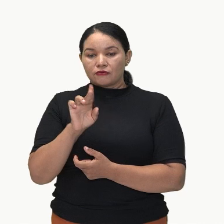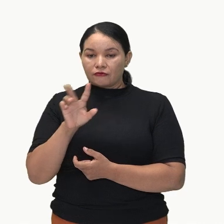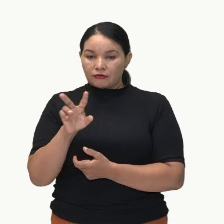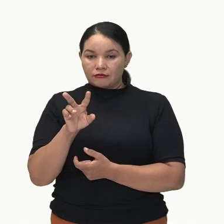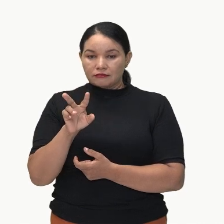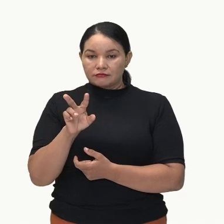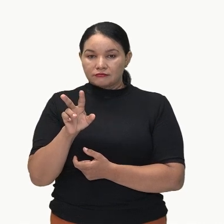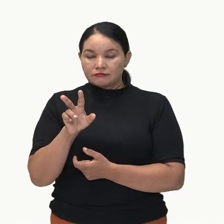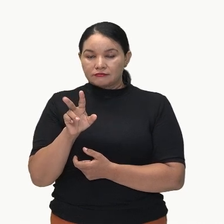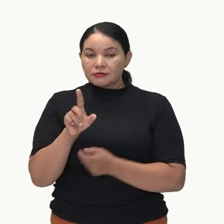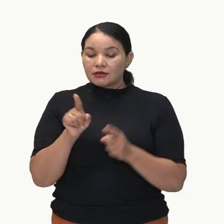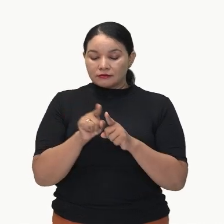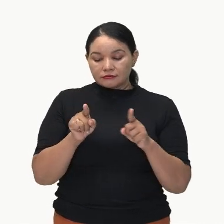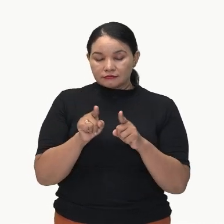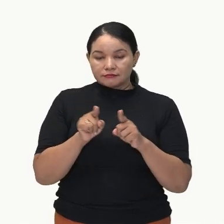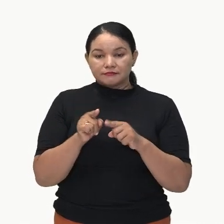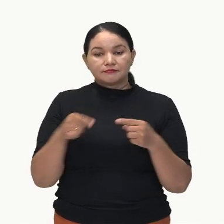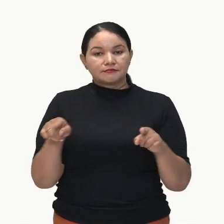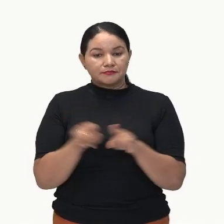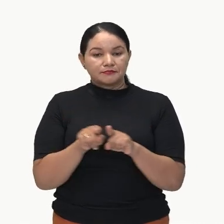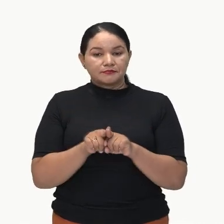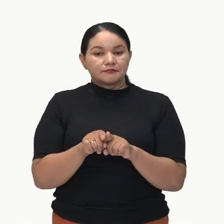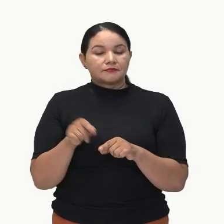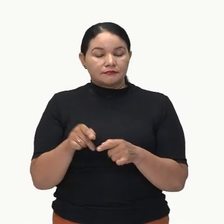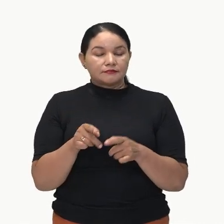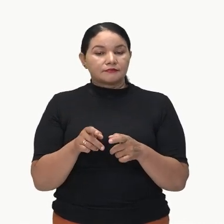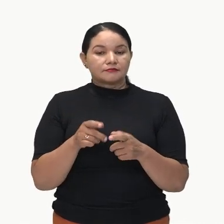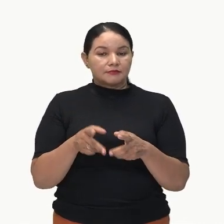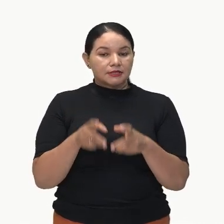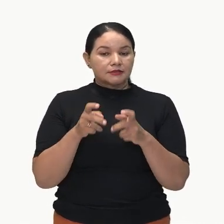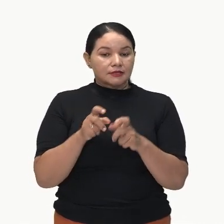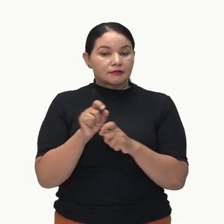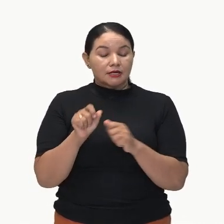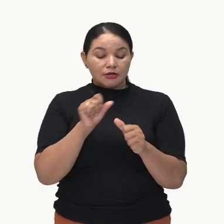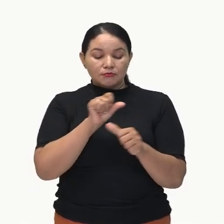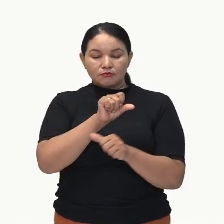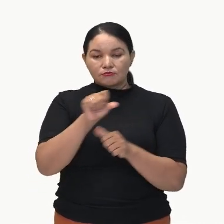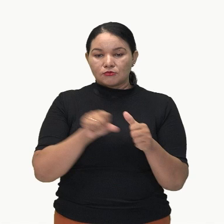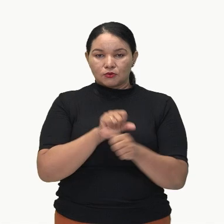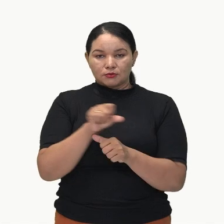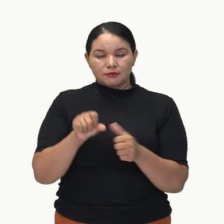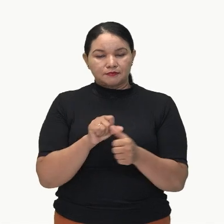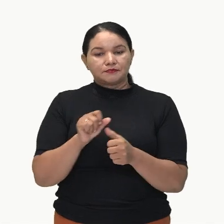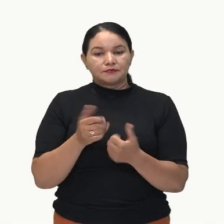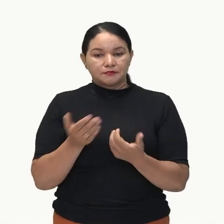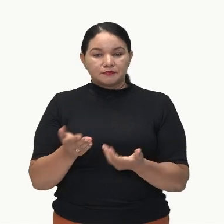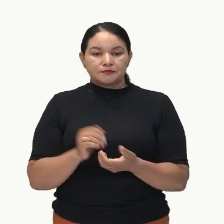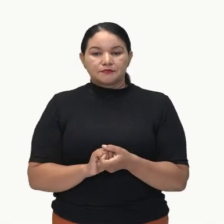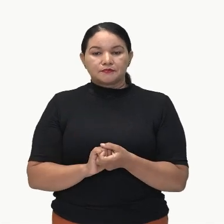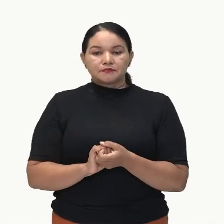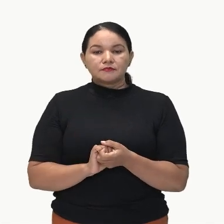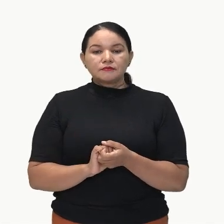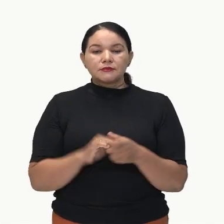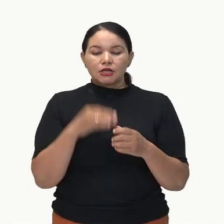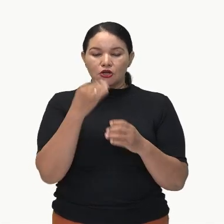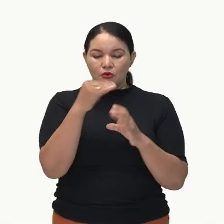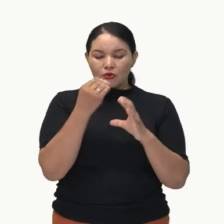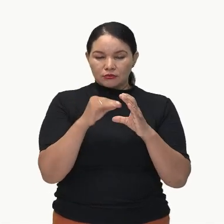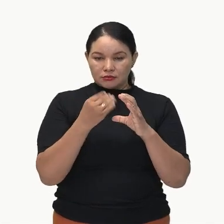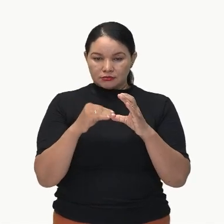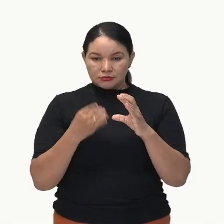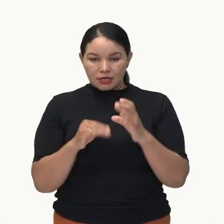grandinho. Então, essa raiz muda completamente. Feito, né? Colocado aí toda